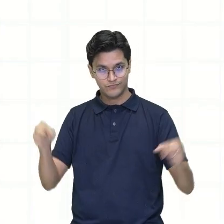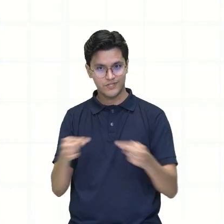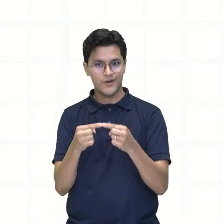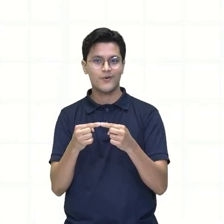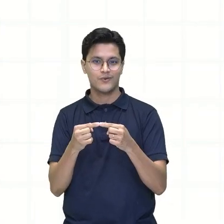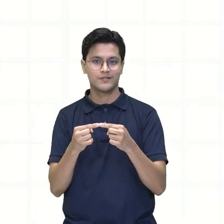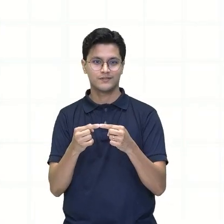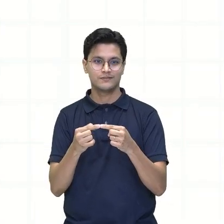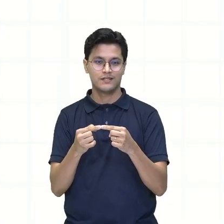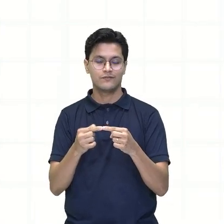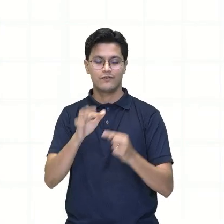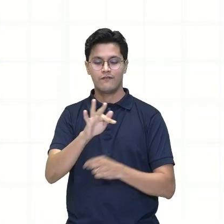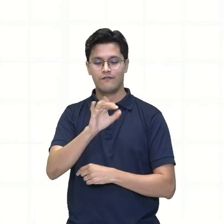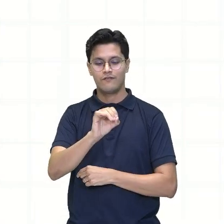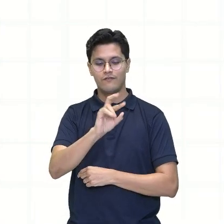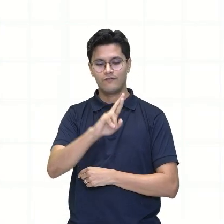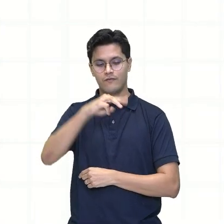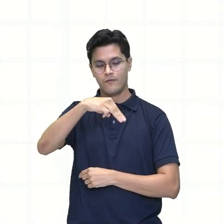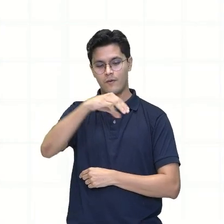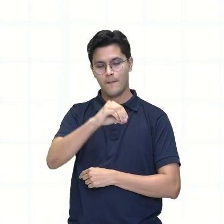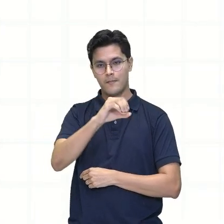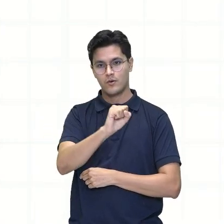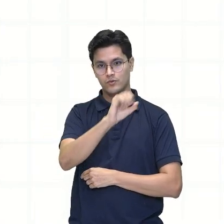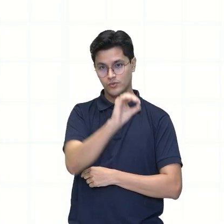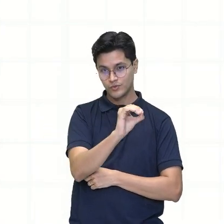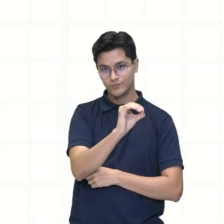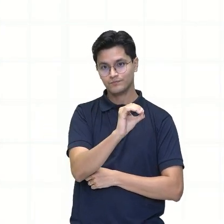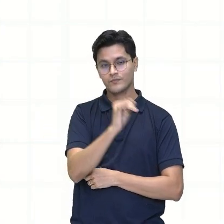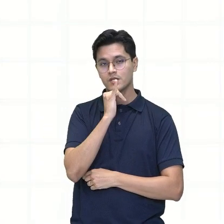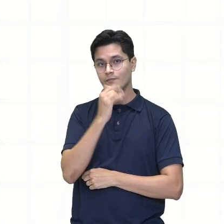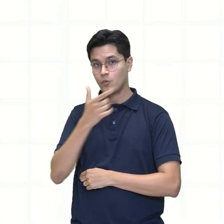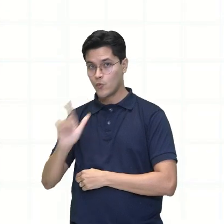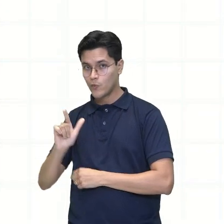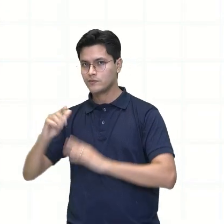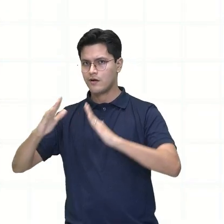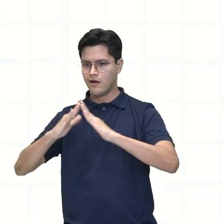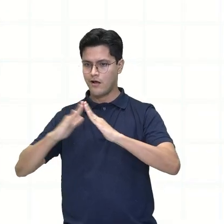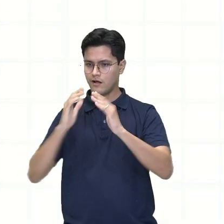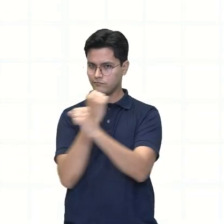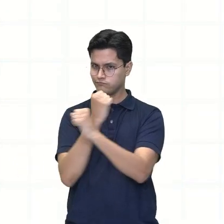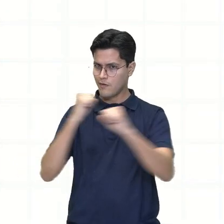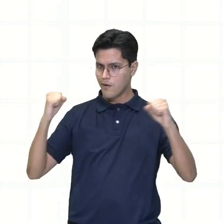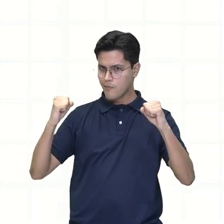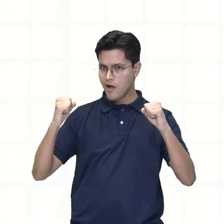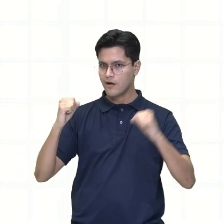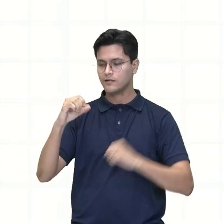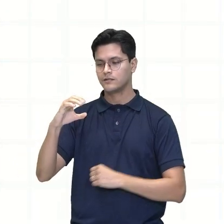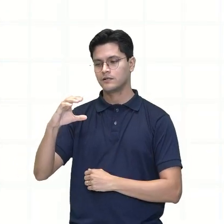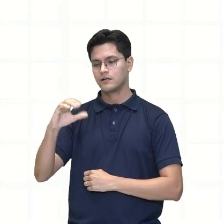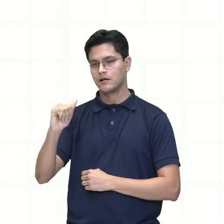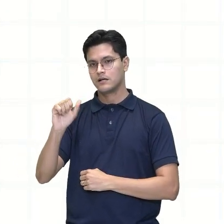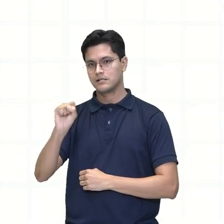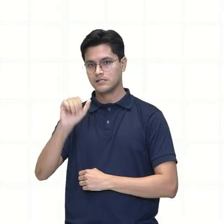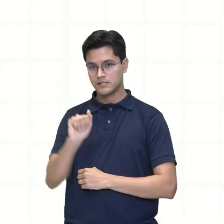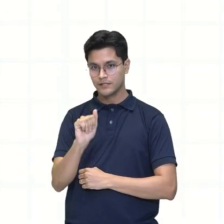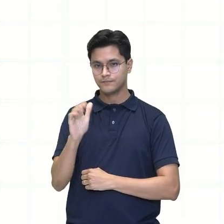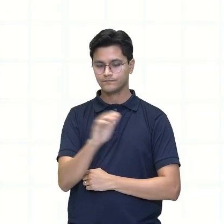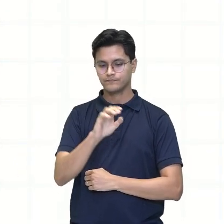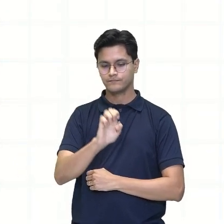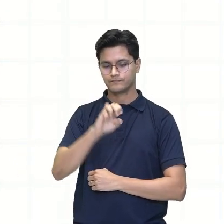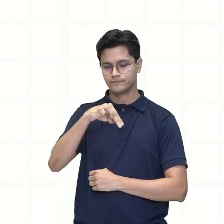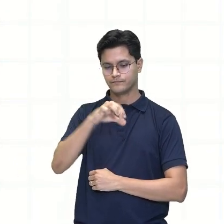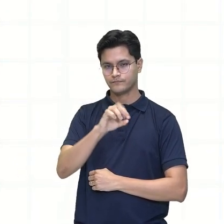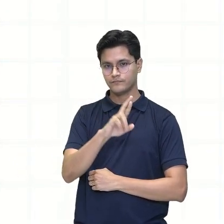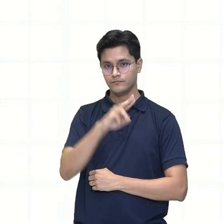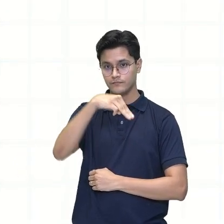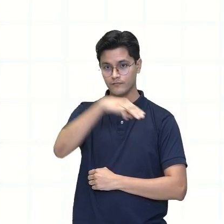nosso substantivo. Casa enorme, casas enormes, tá? Então, novamente, aqui tá